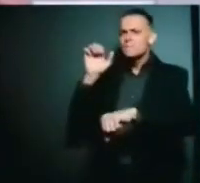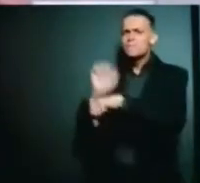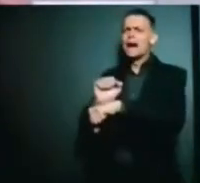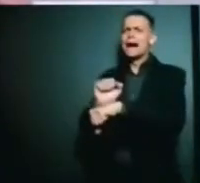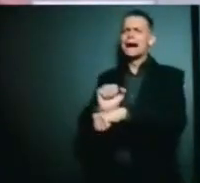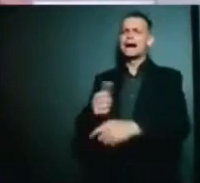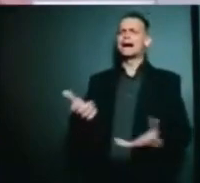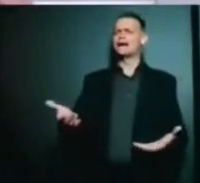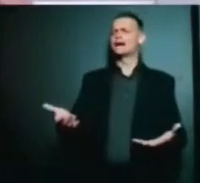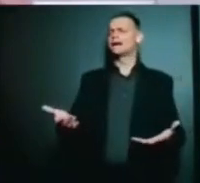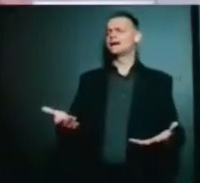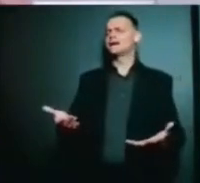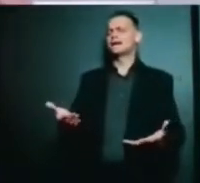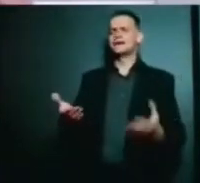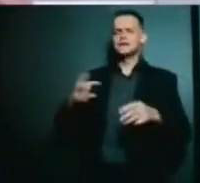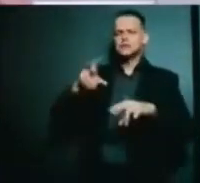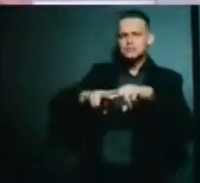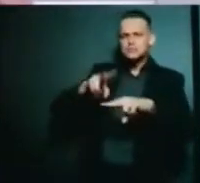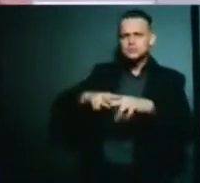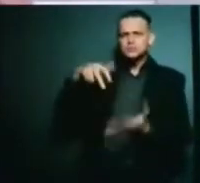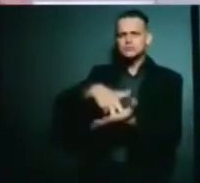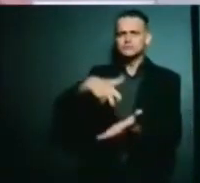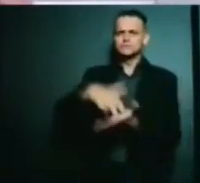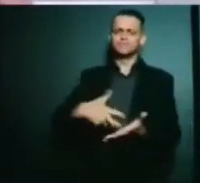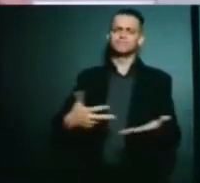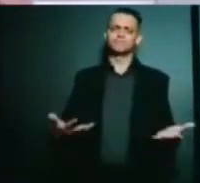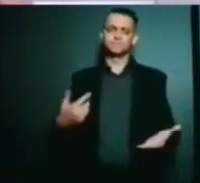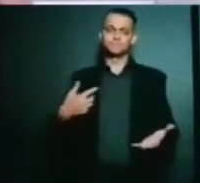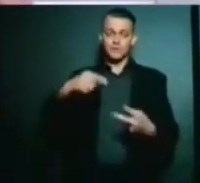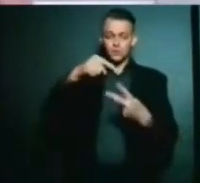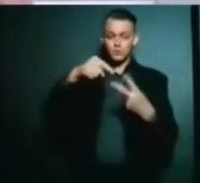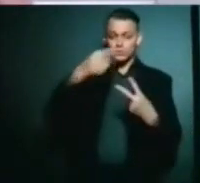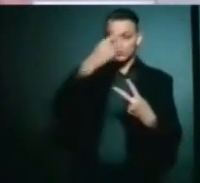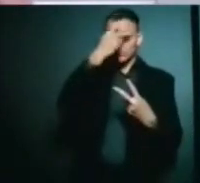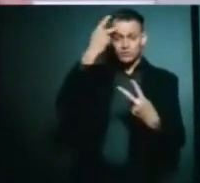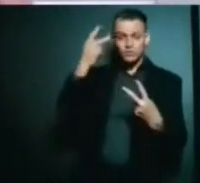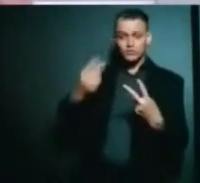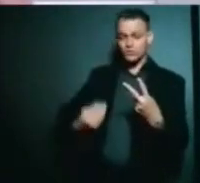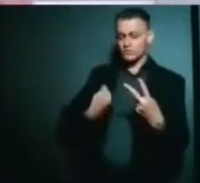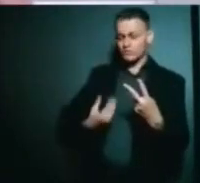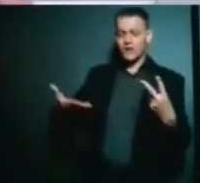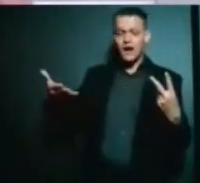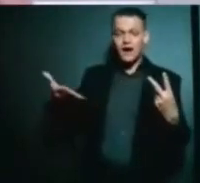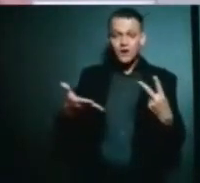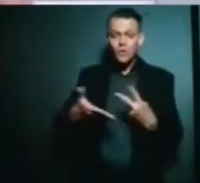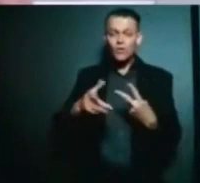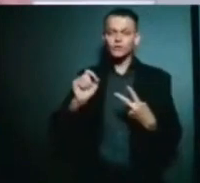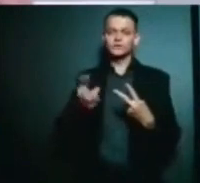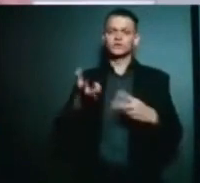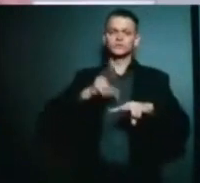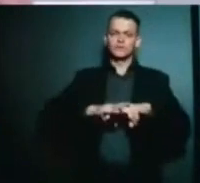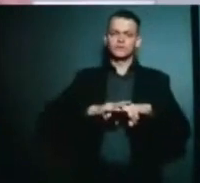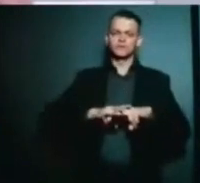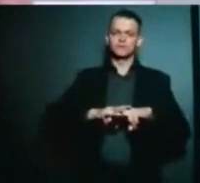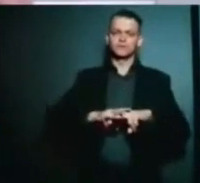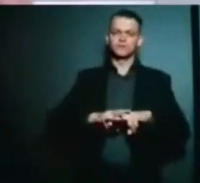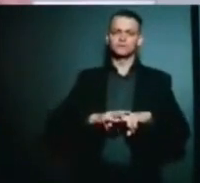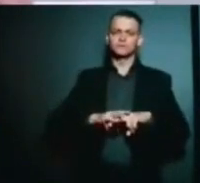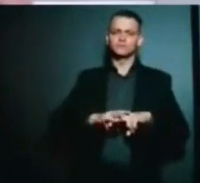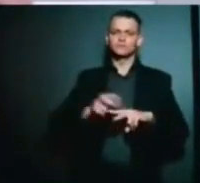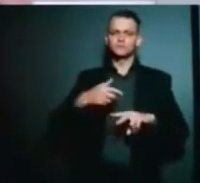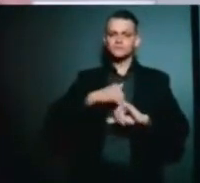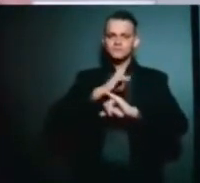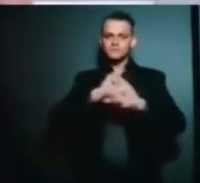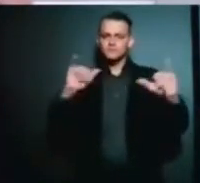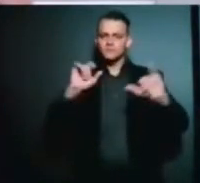opinião. E eu preciso lembrar de duas pessoas aqui que estão nesse momento, estão presos, né? Eu preciso falar